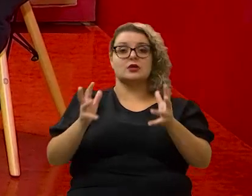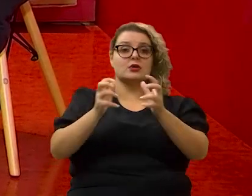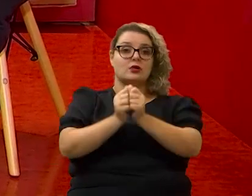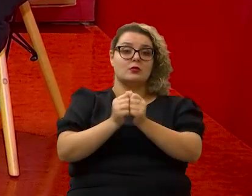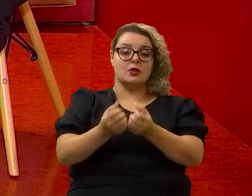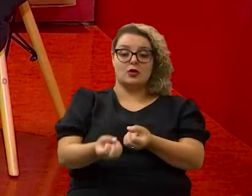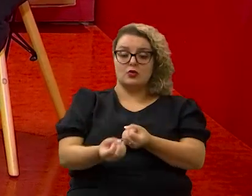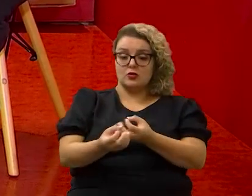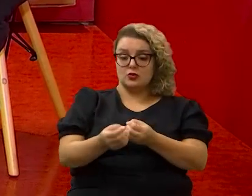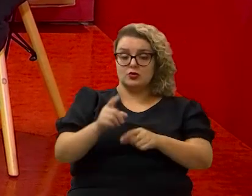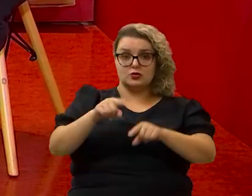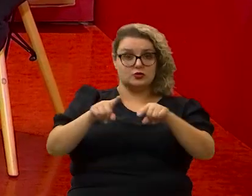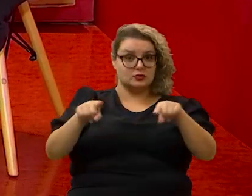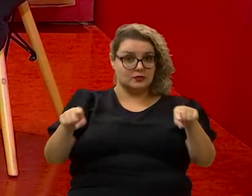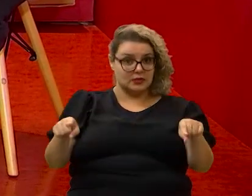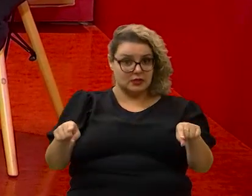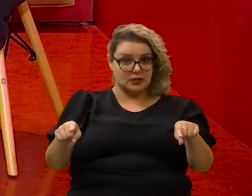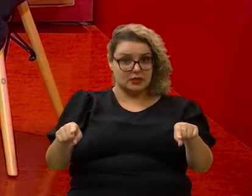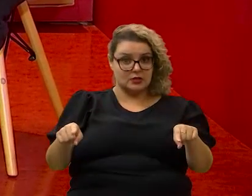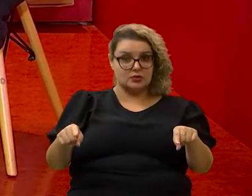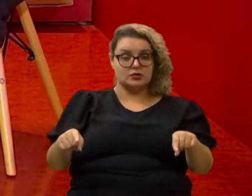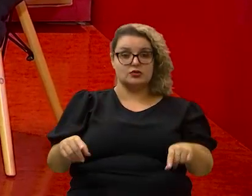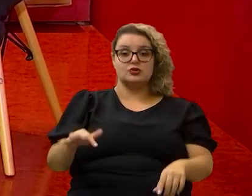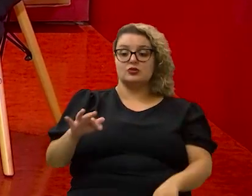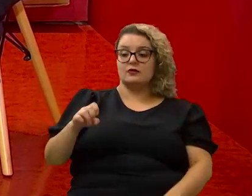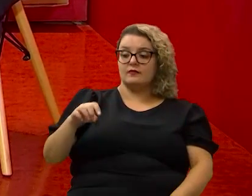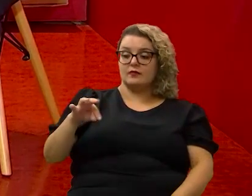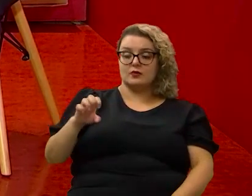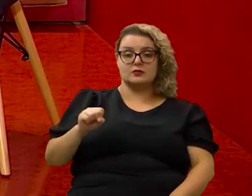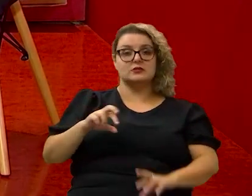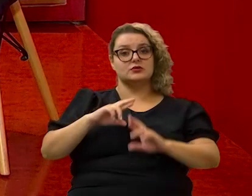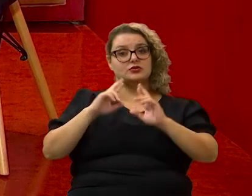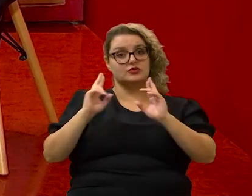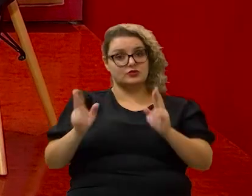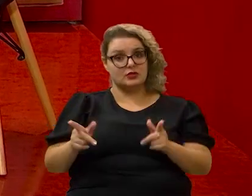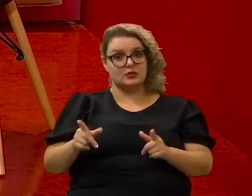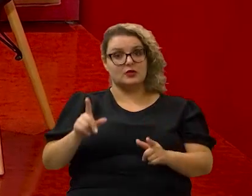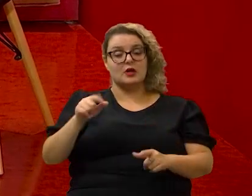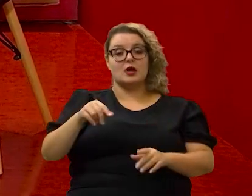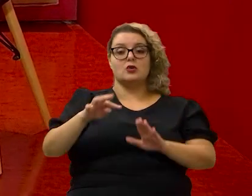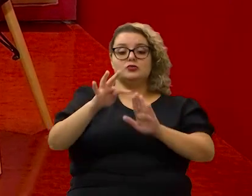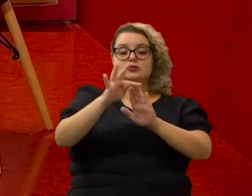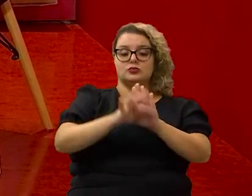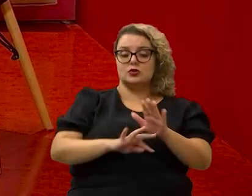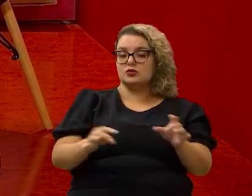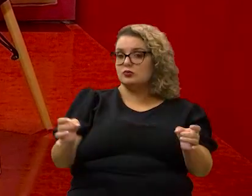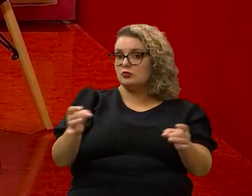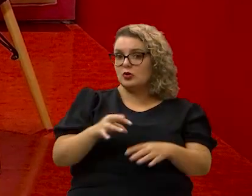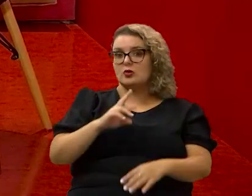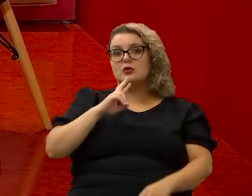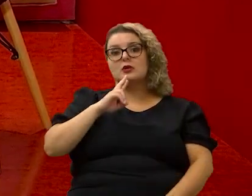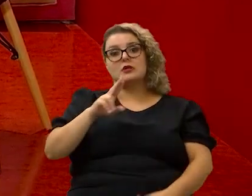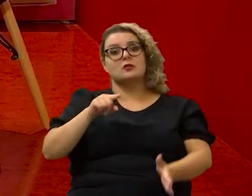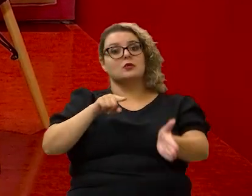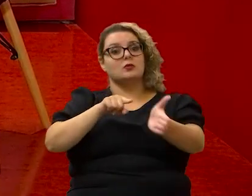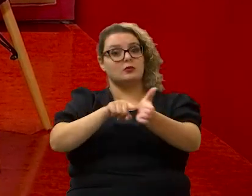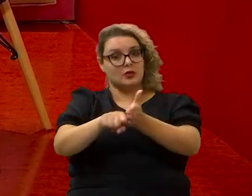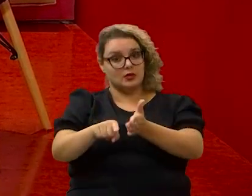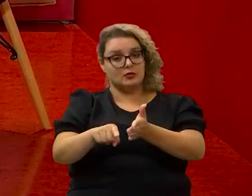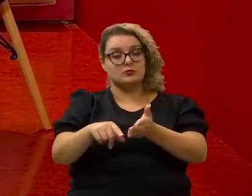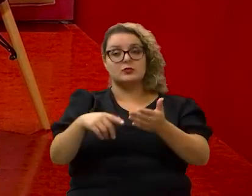combinando informações diferentes, de fontes diferentes, acabam dando um texto pronto, respondendo a uma